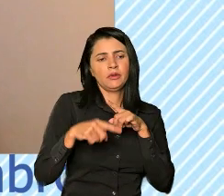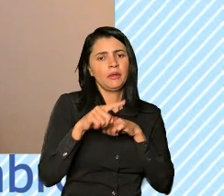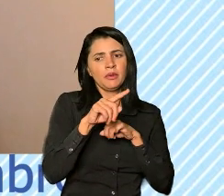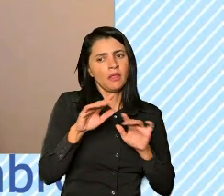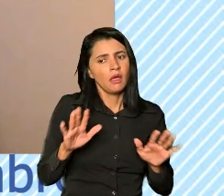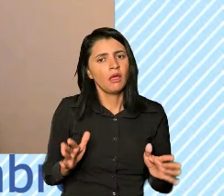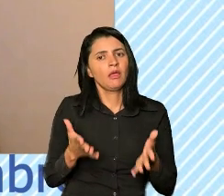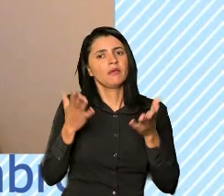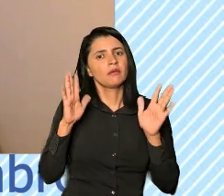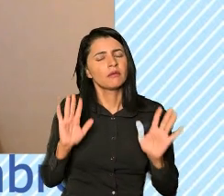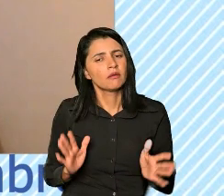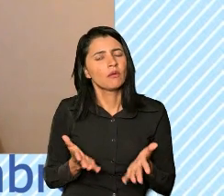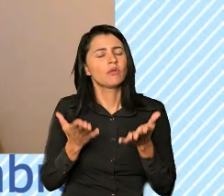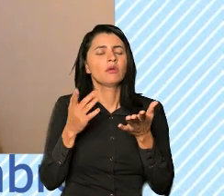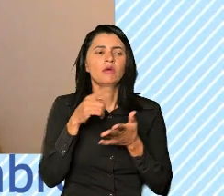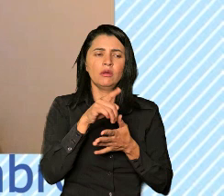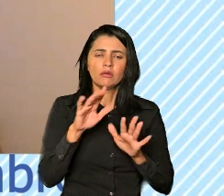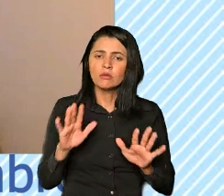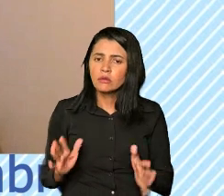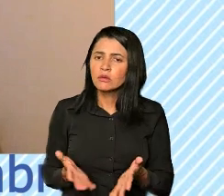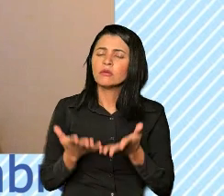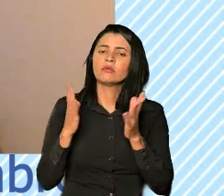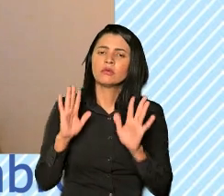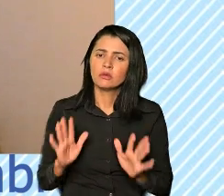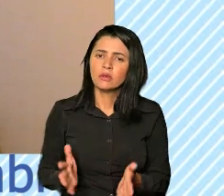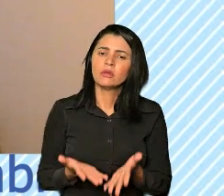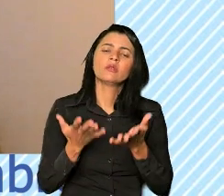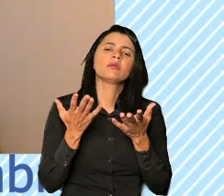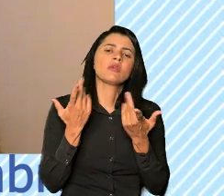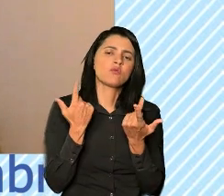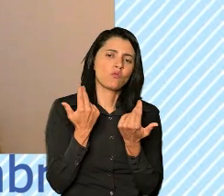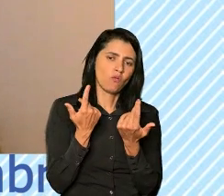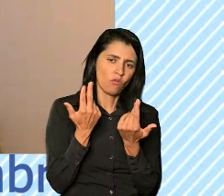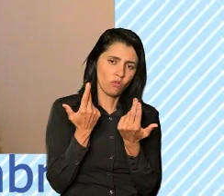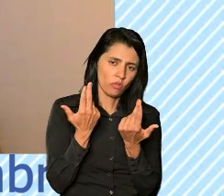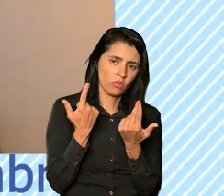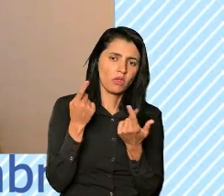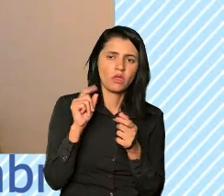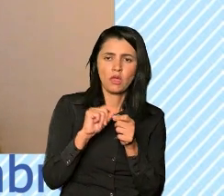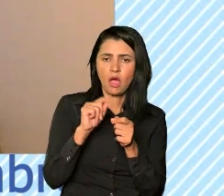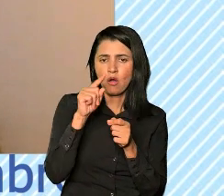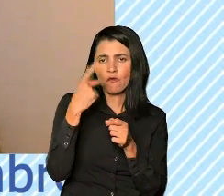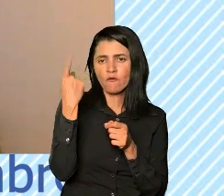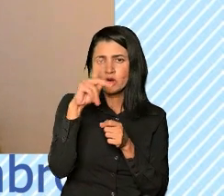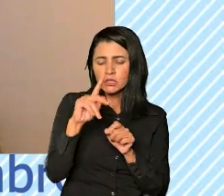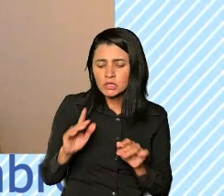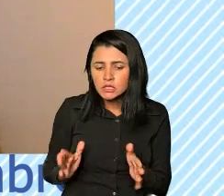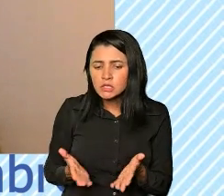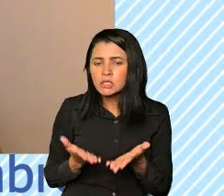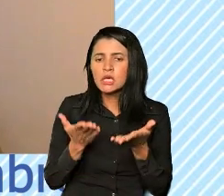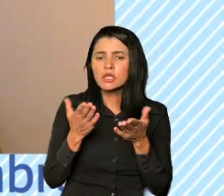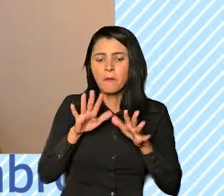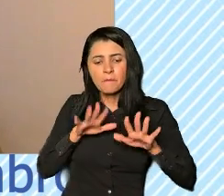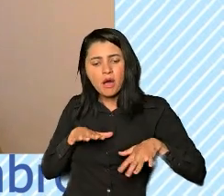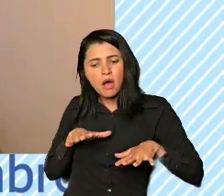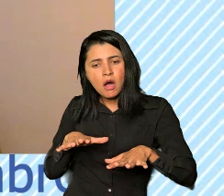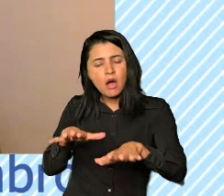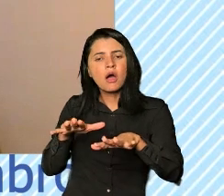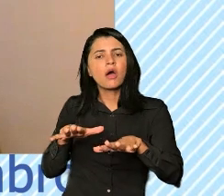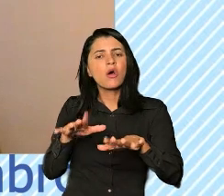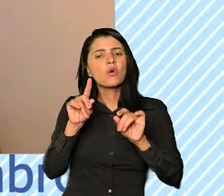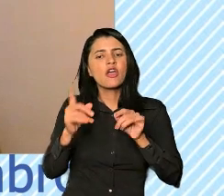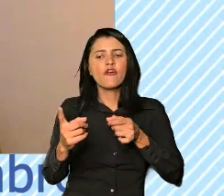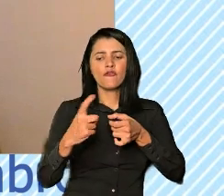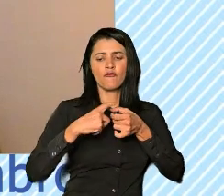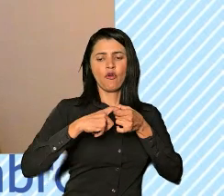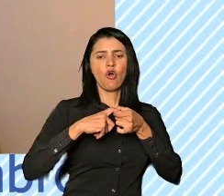exaltando, né? Exaltando a mesma forma como é a questão de você exaltar em passeata pública, né? O